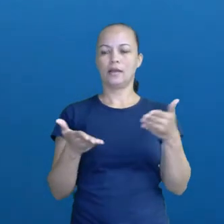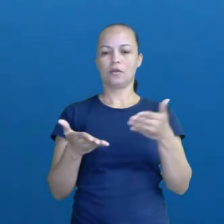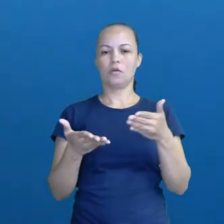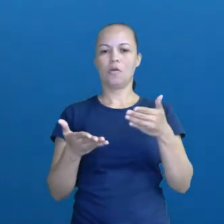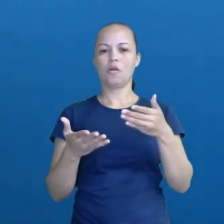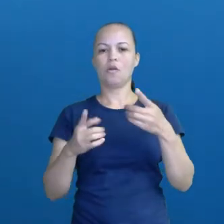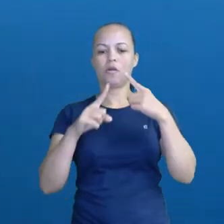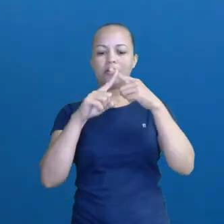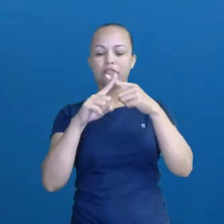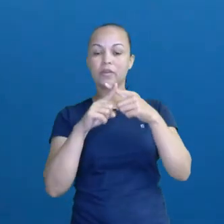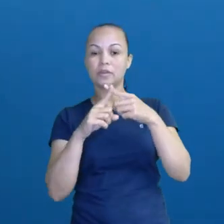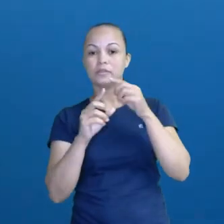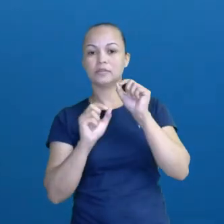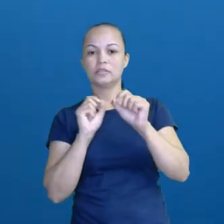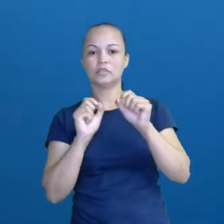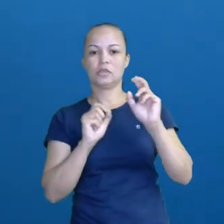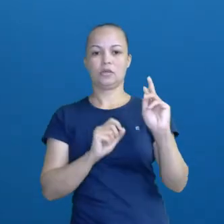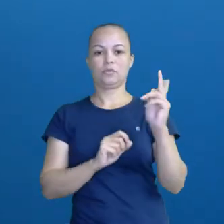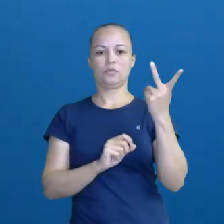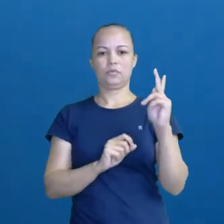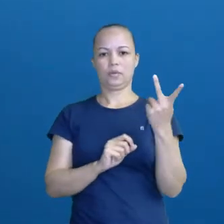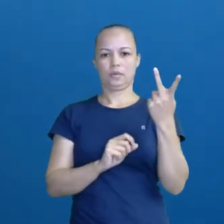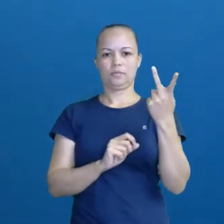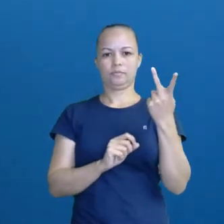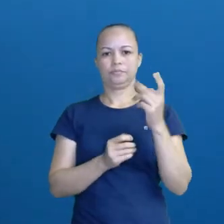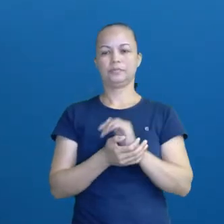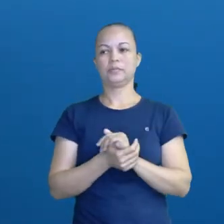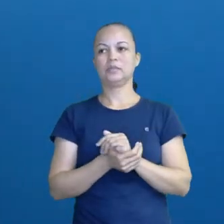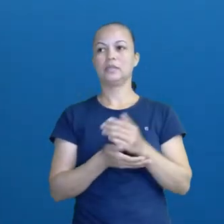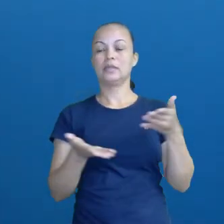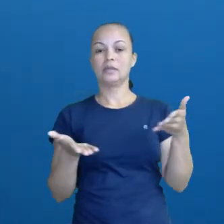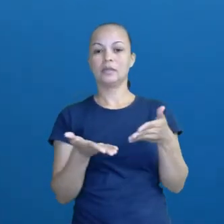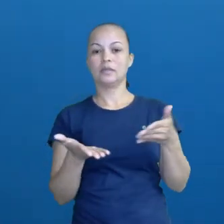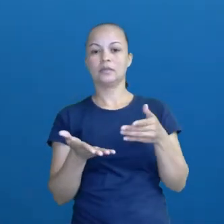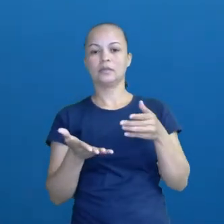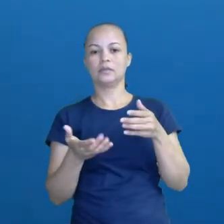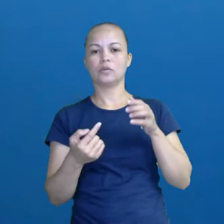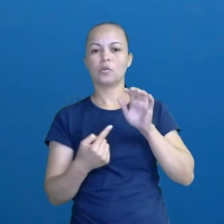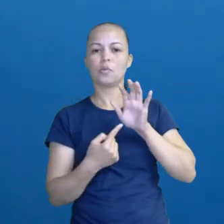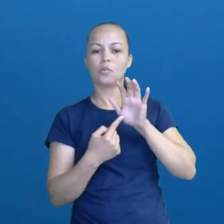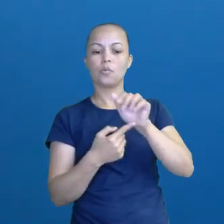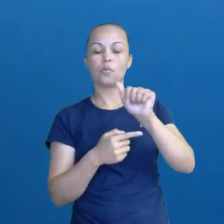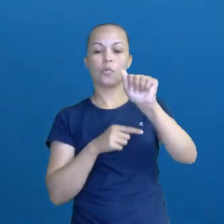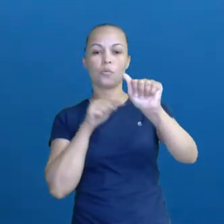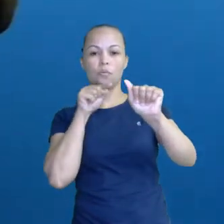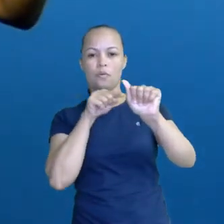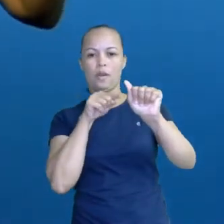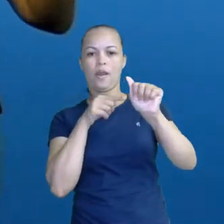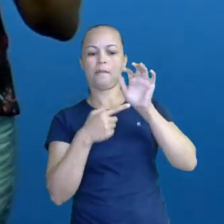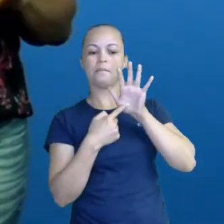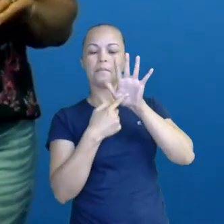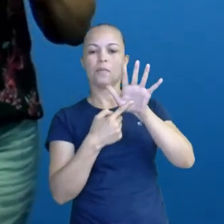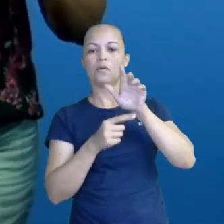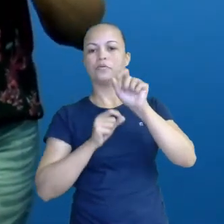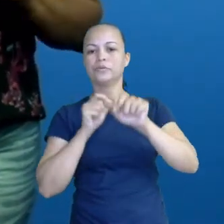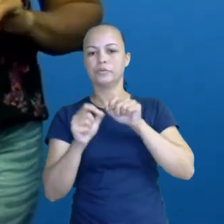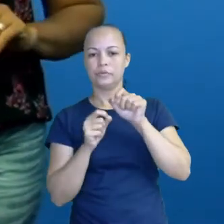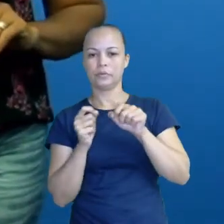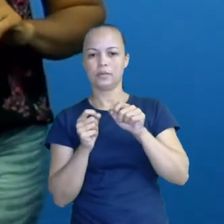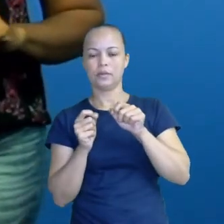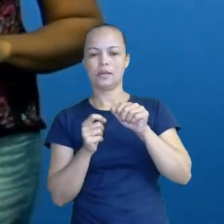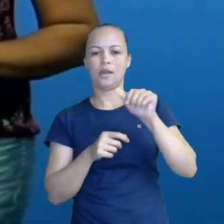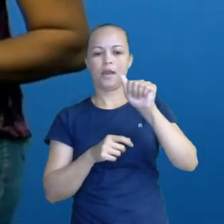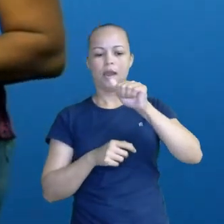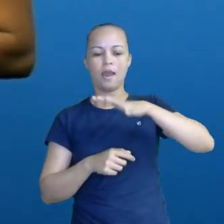vezes o meu H Tim o meu a representa o que a área